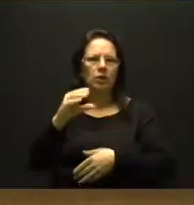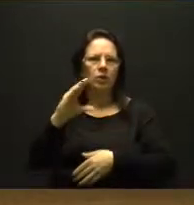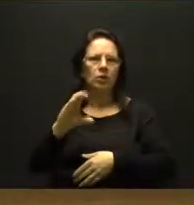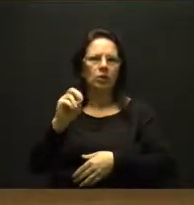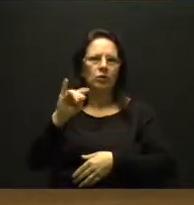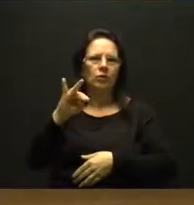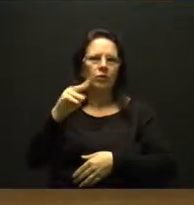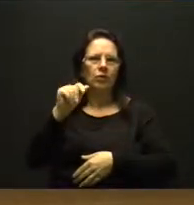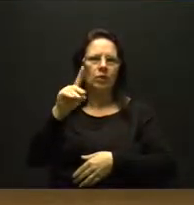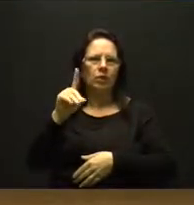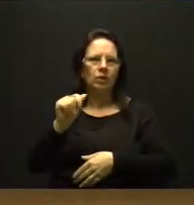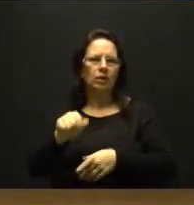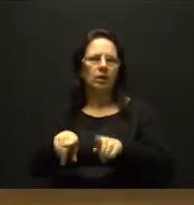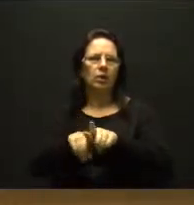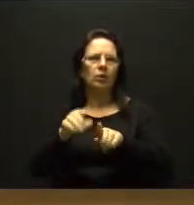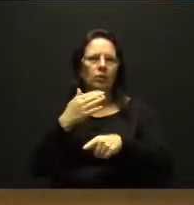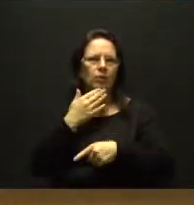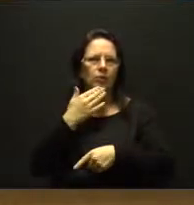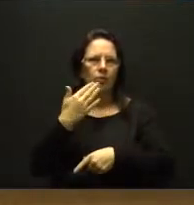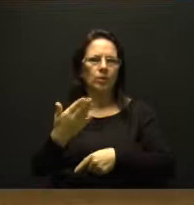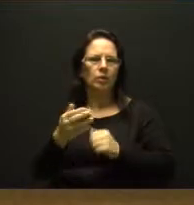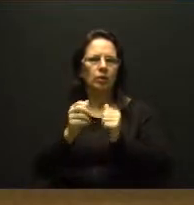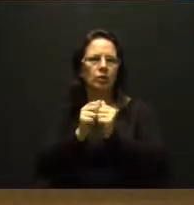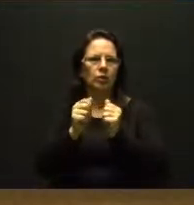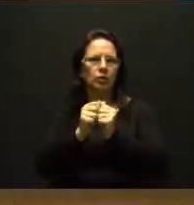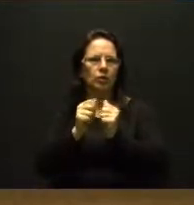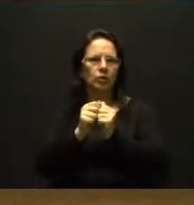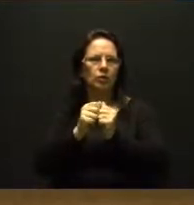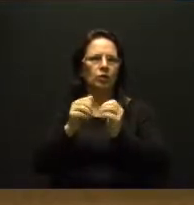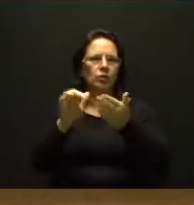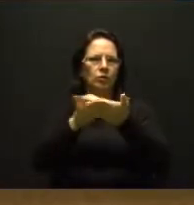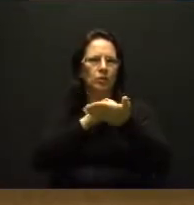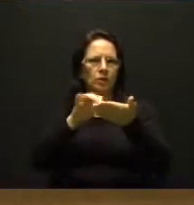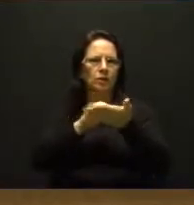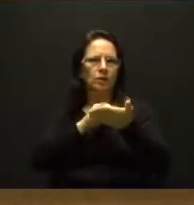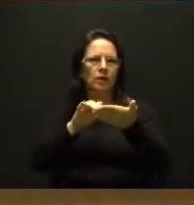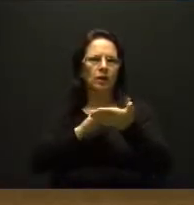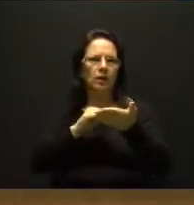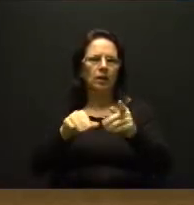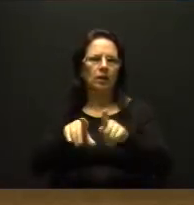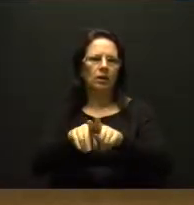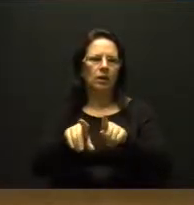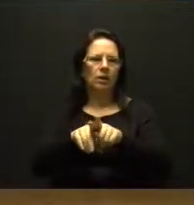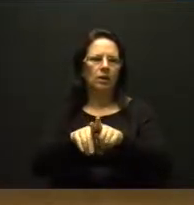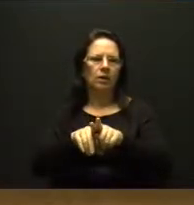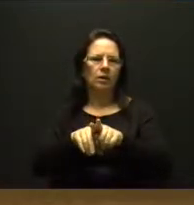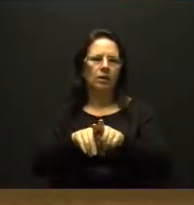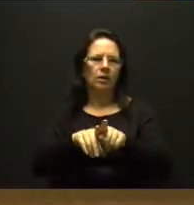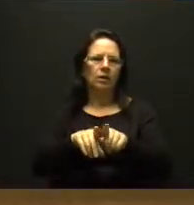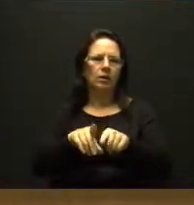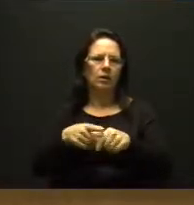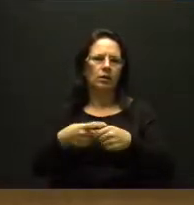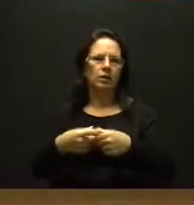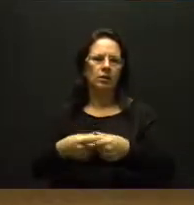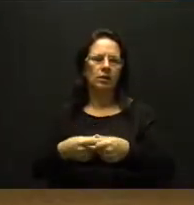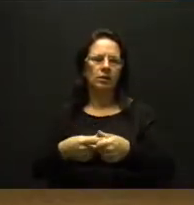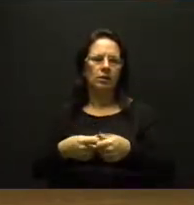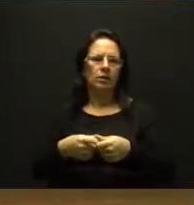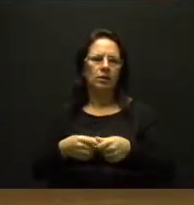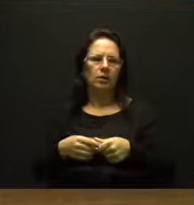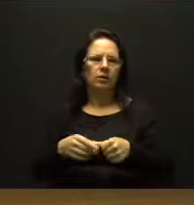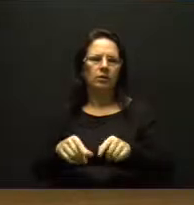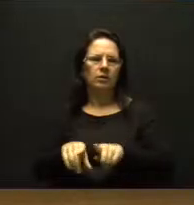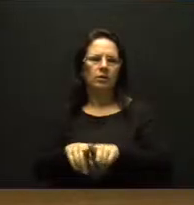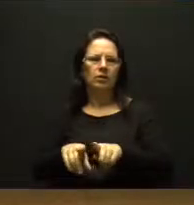único pedido que eu faço a comissão lá quem vocês têm uma comissão que analisa a esses contratos